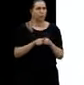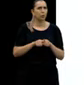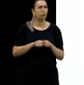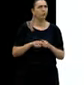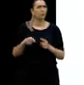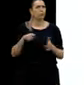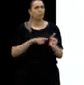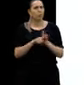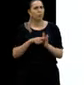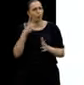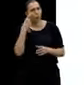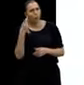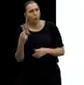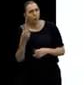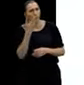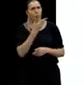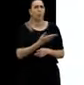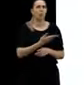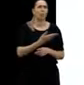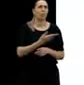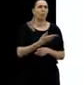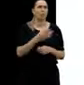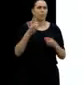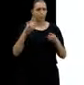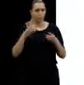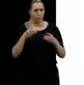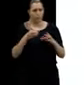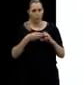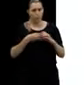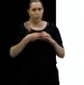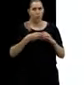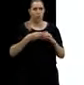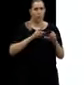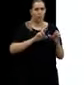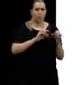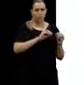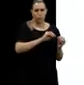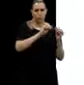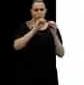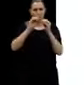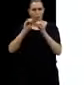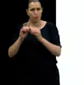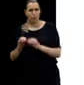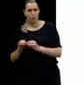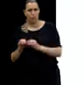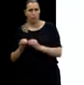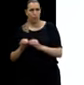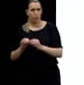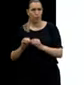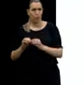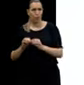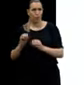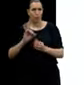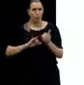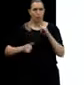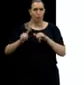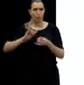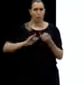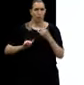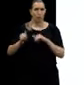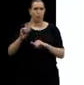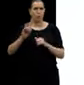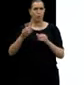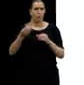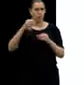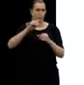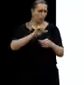muito interessante, onde essas células elas podem agir como transportadoras de quimioterápicos. O que seria?